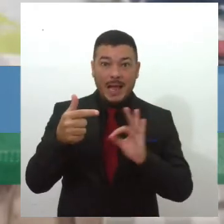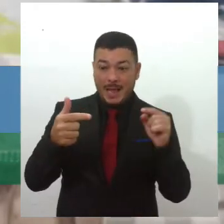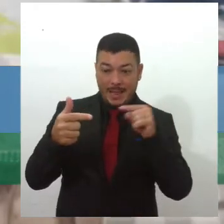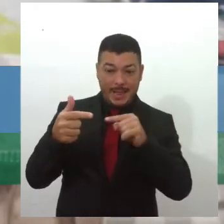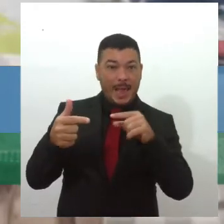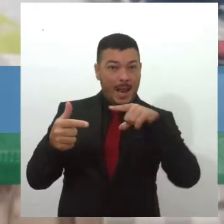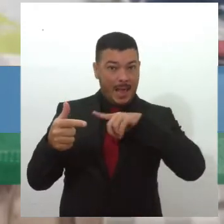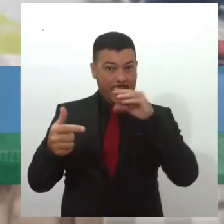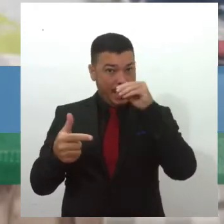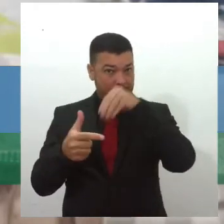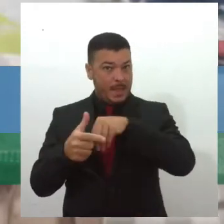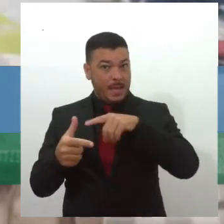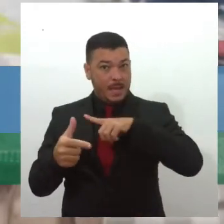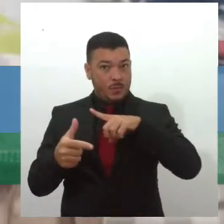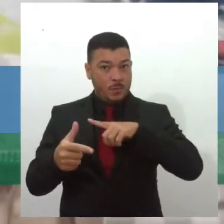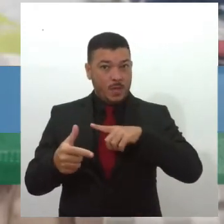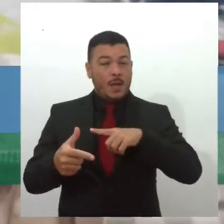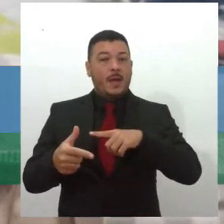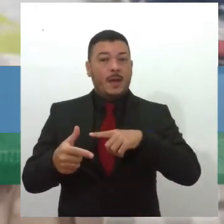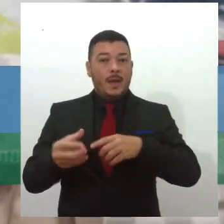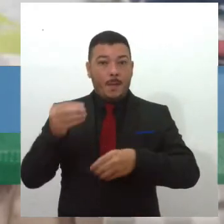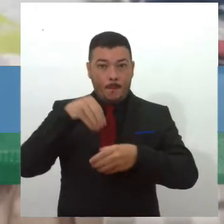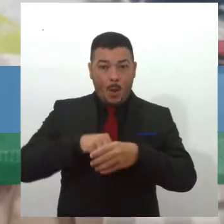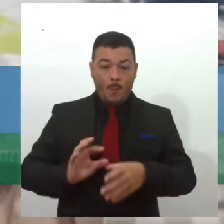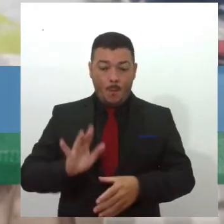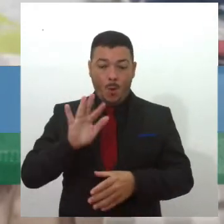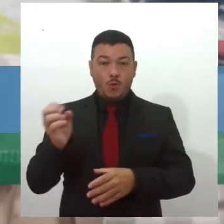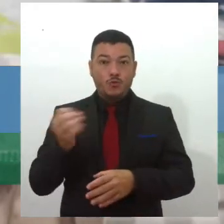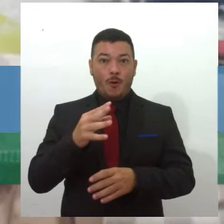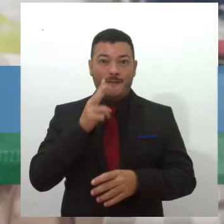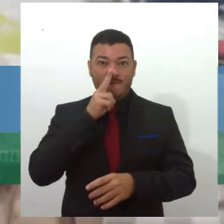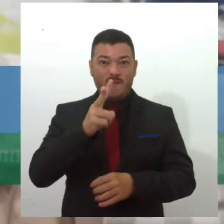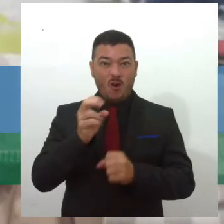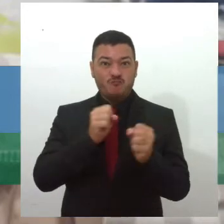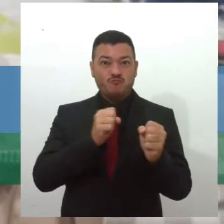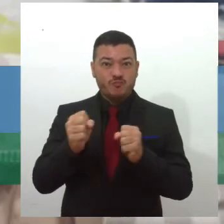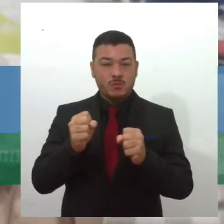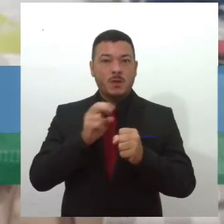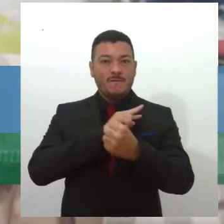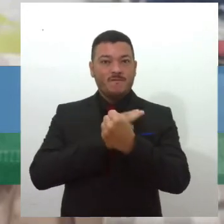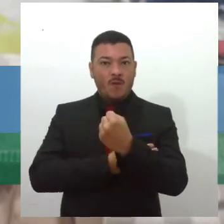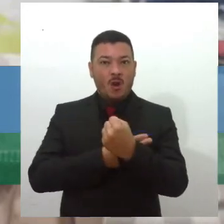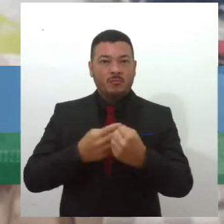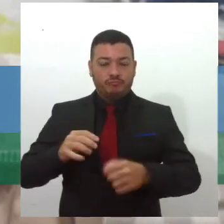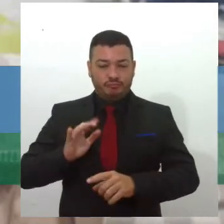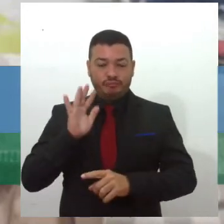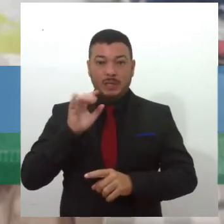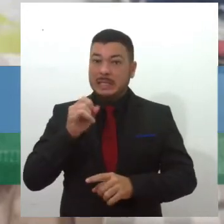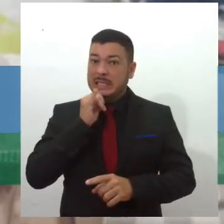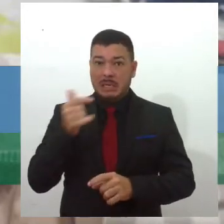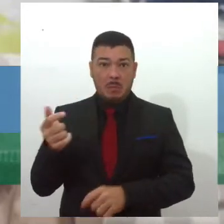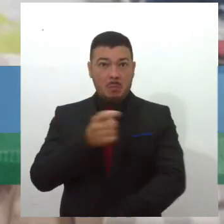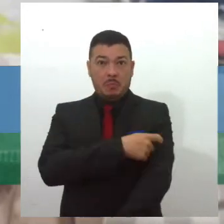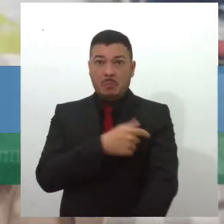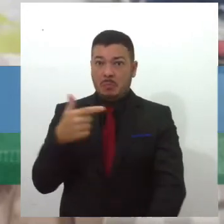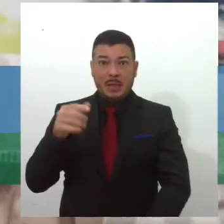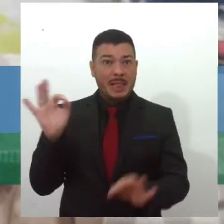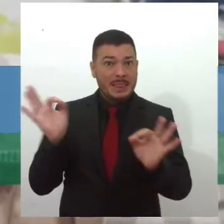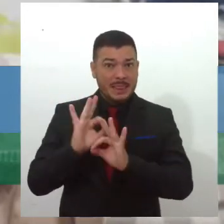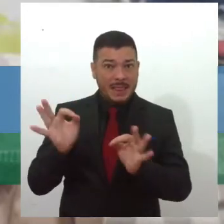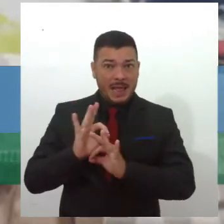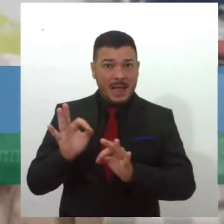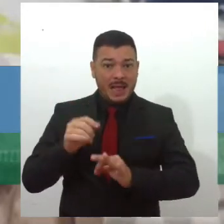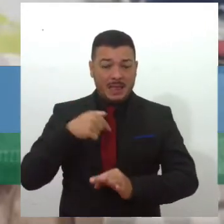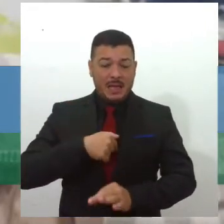segunda dose diminui a eficácia da vacinação. Então, é muito importante isso. Vai gerar menos anticorpos, vai durar